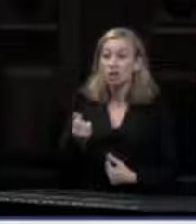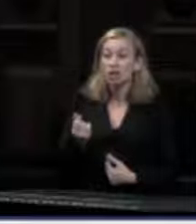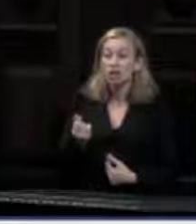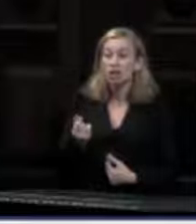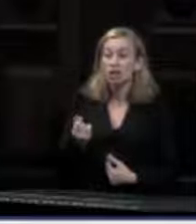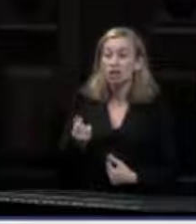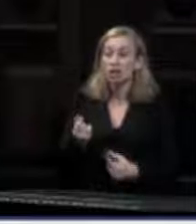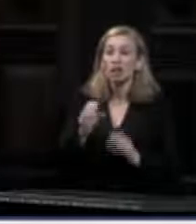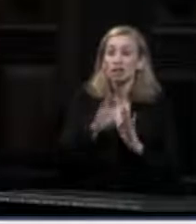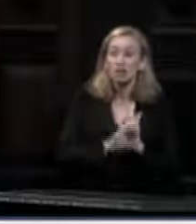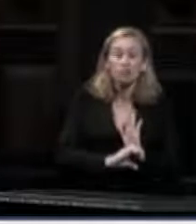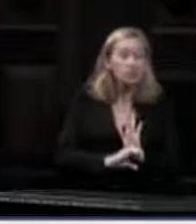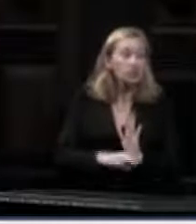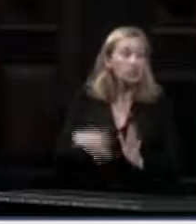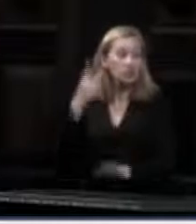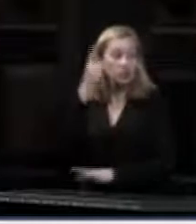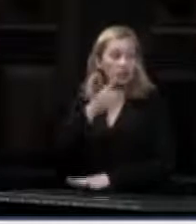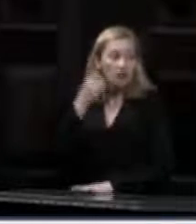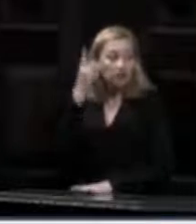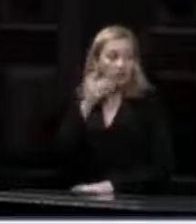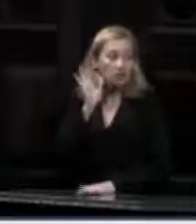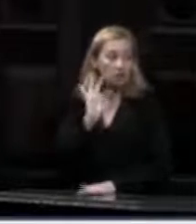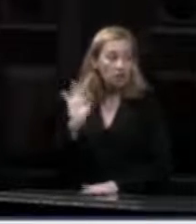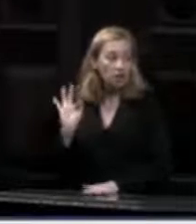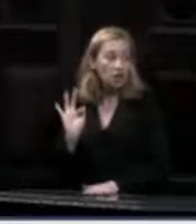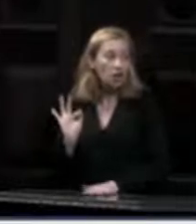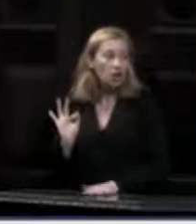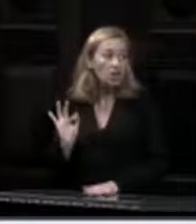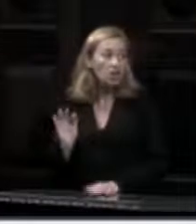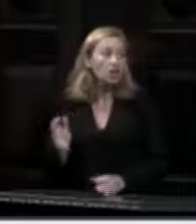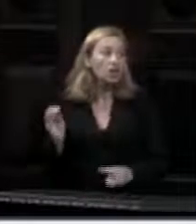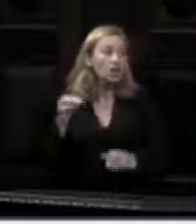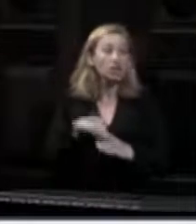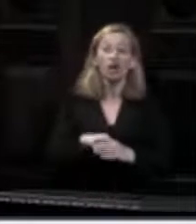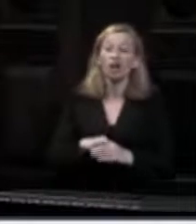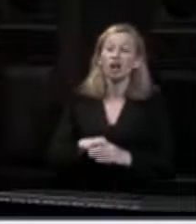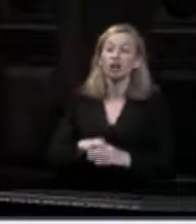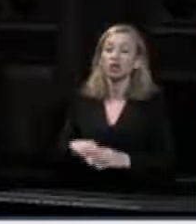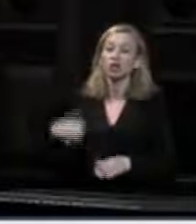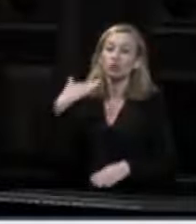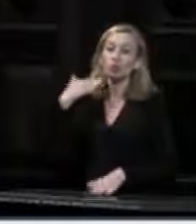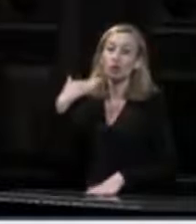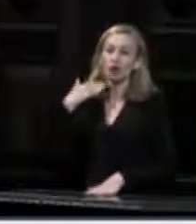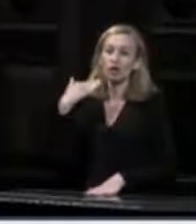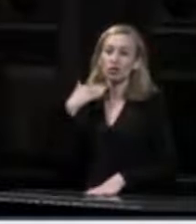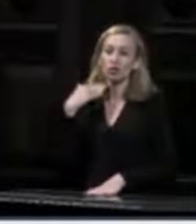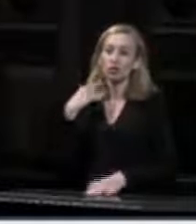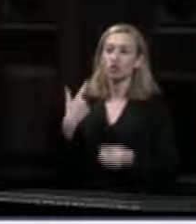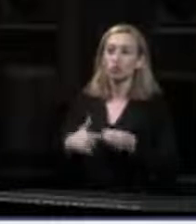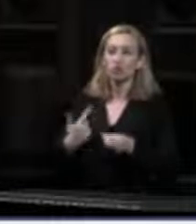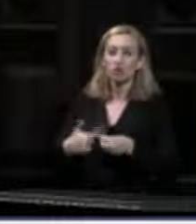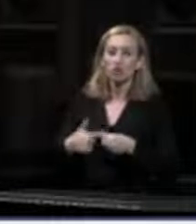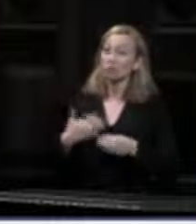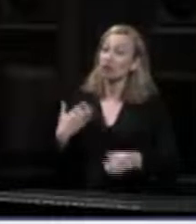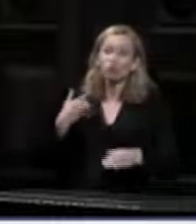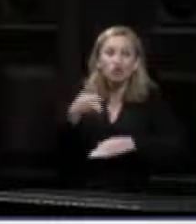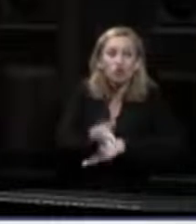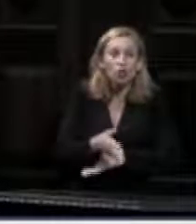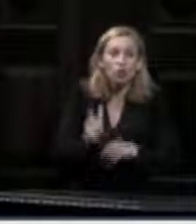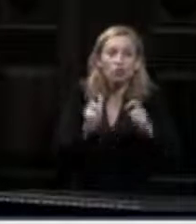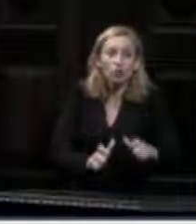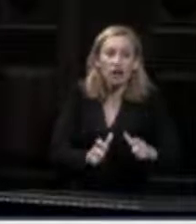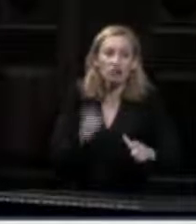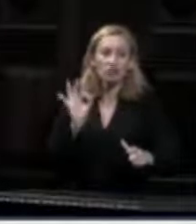de deputados federais que entraram no cofre do município, não chegaram ao seu destino e que lá os